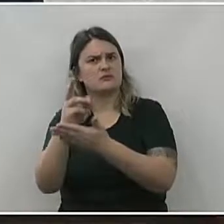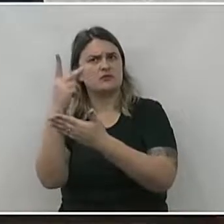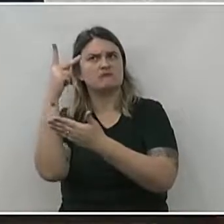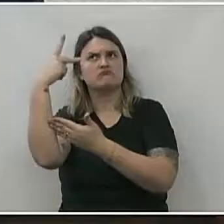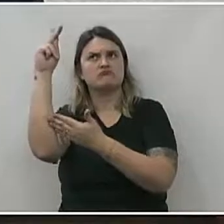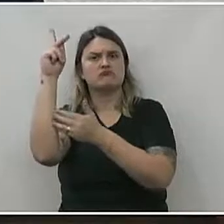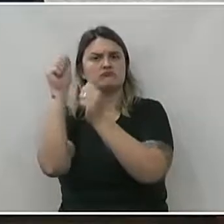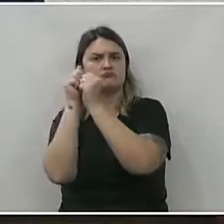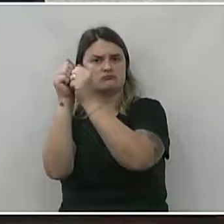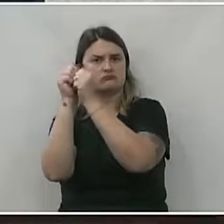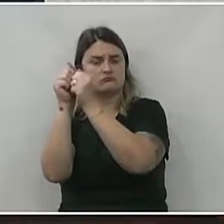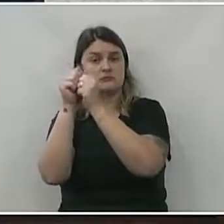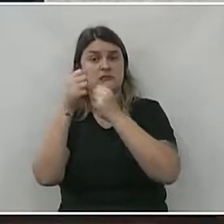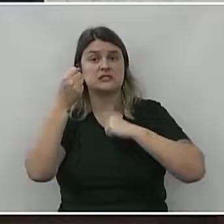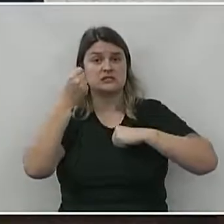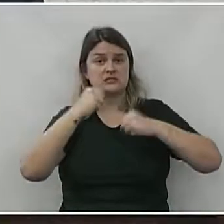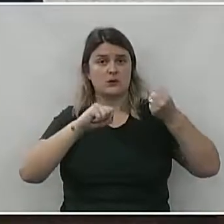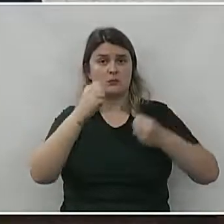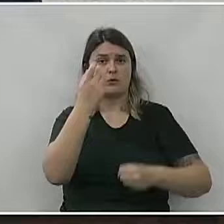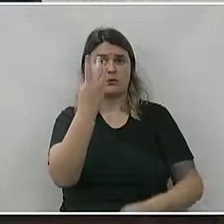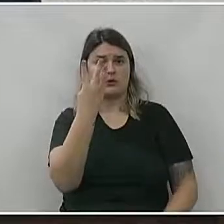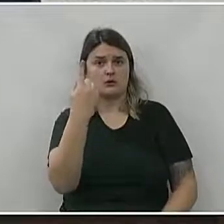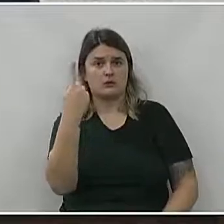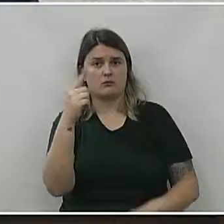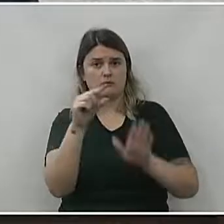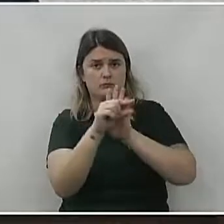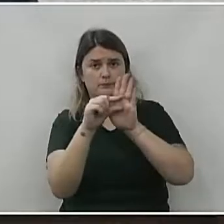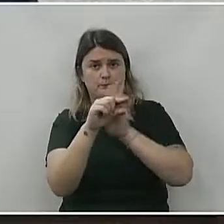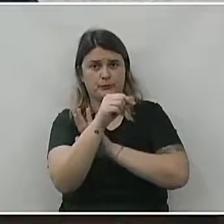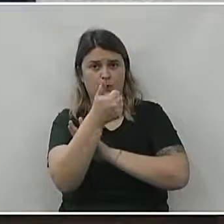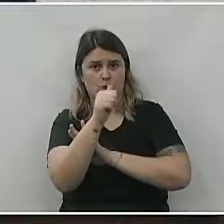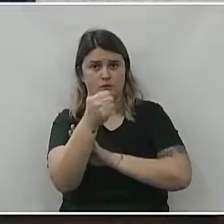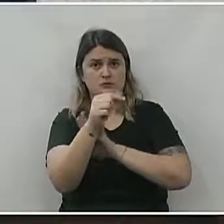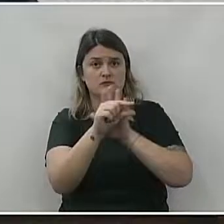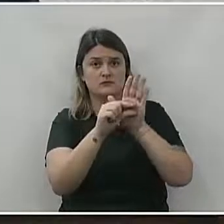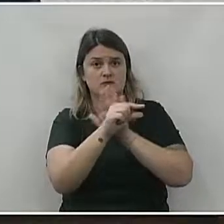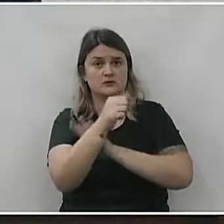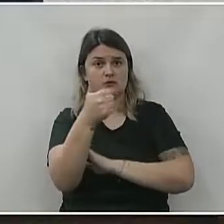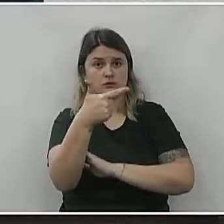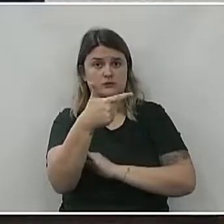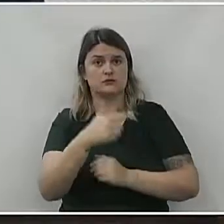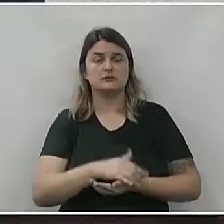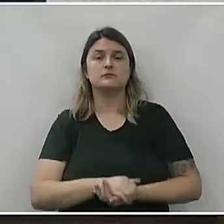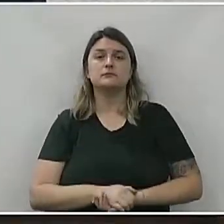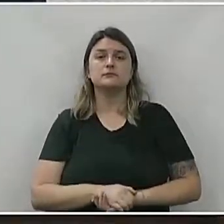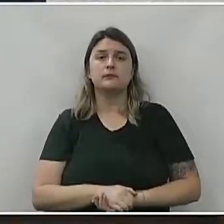tua presença. Salmo 41, versículo 11 e versículo número 12.